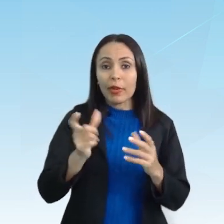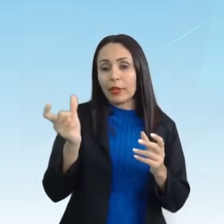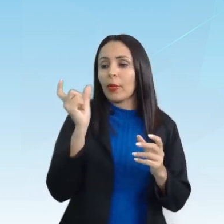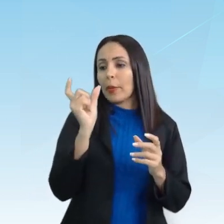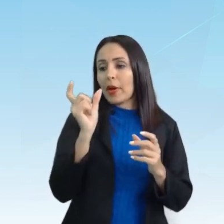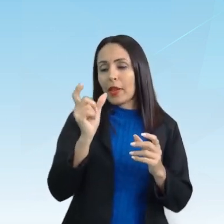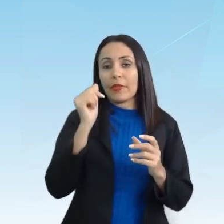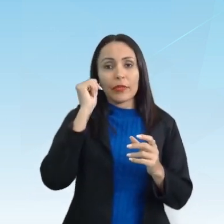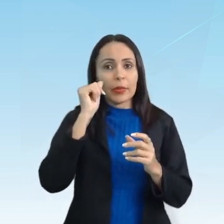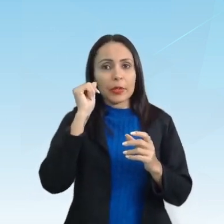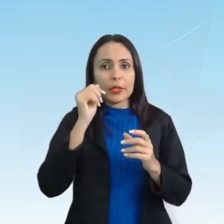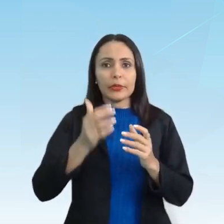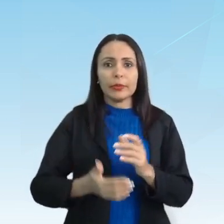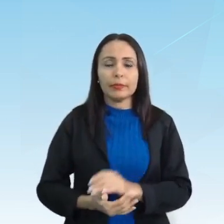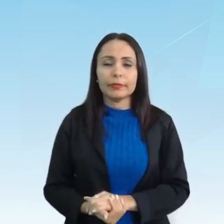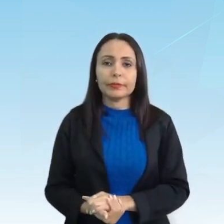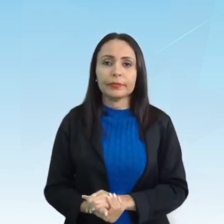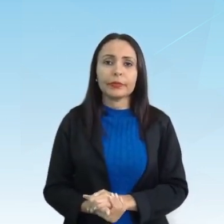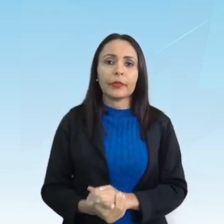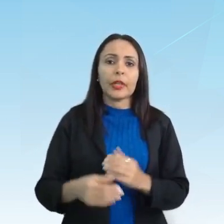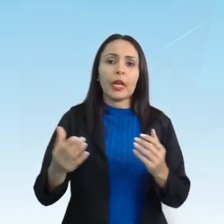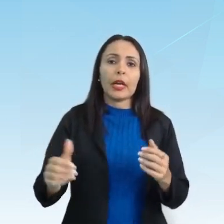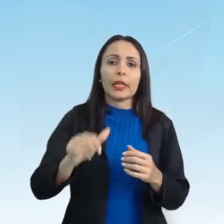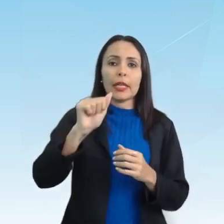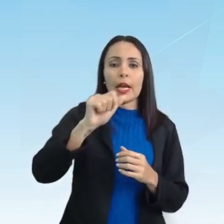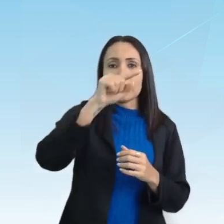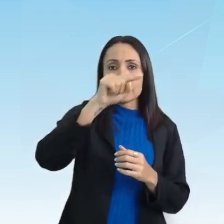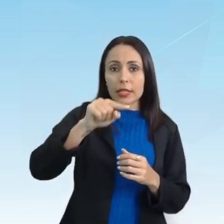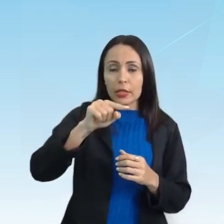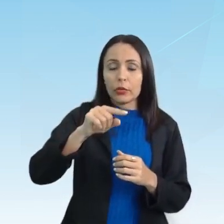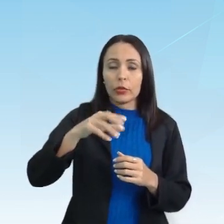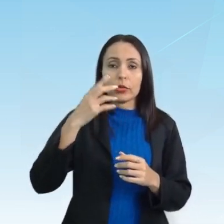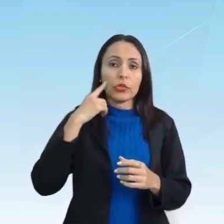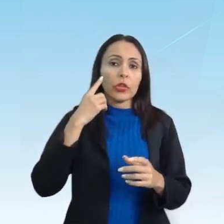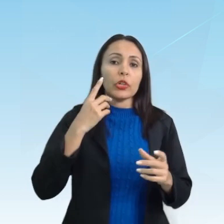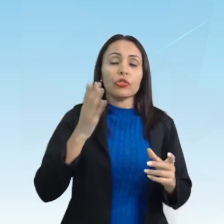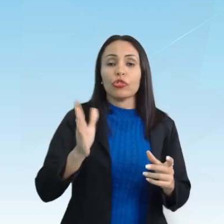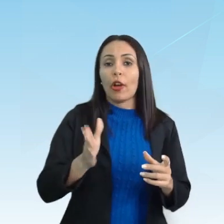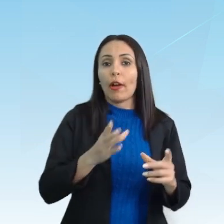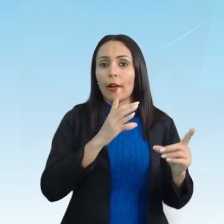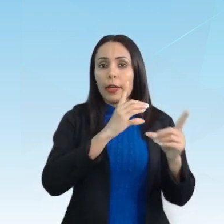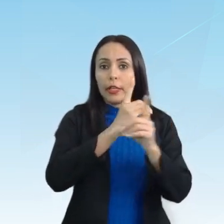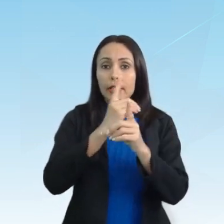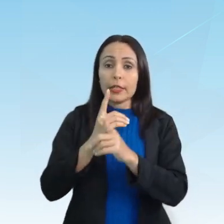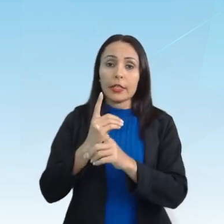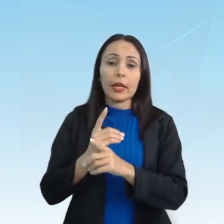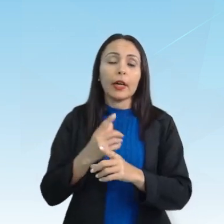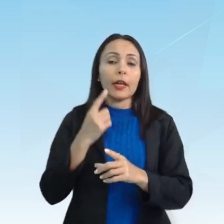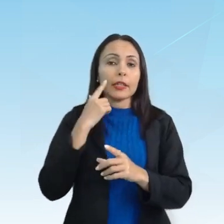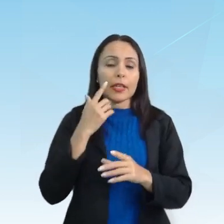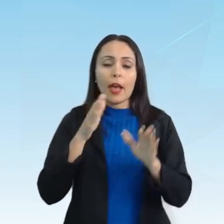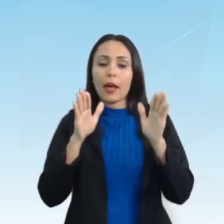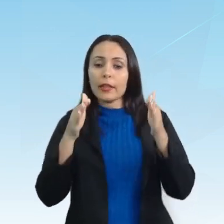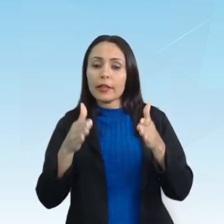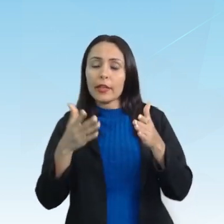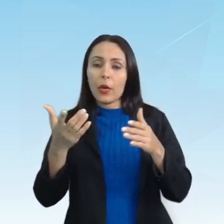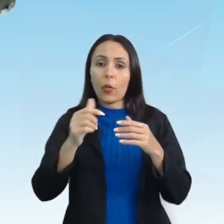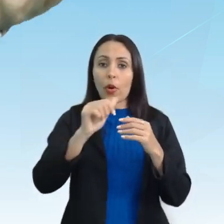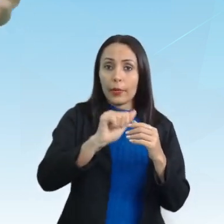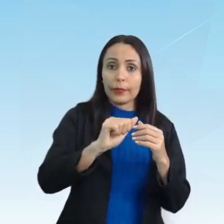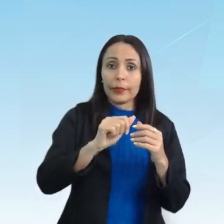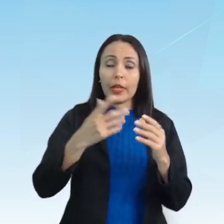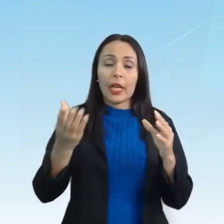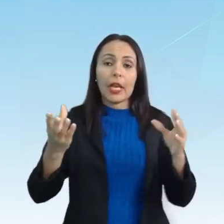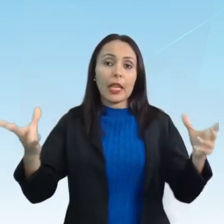a novela, aquele acento indicativo está marcando que ali, aquele a, ele